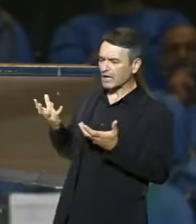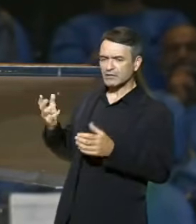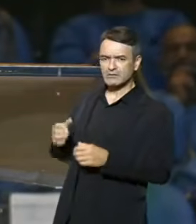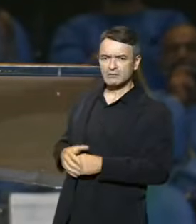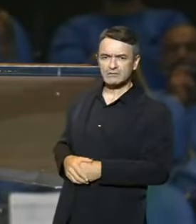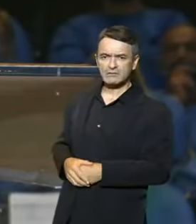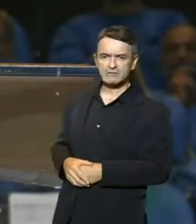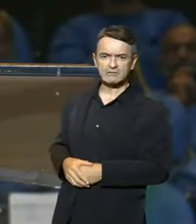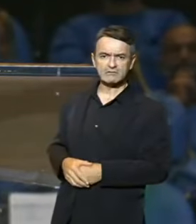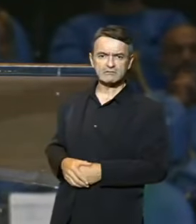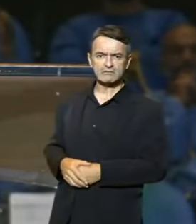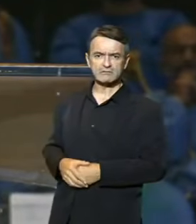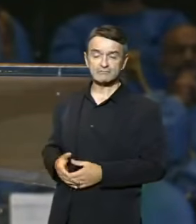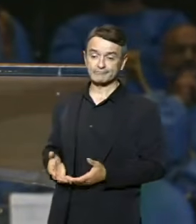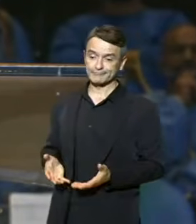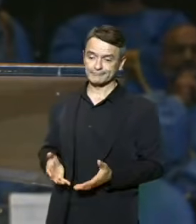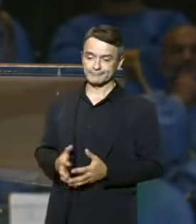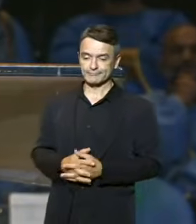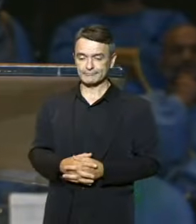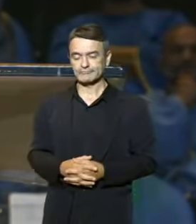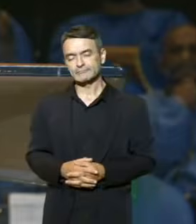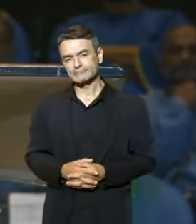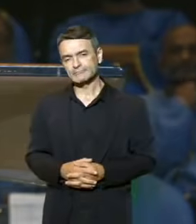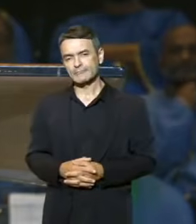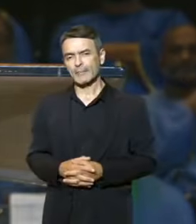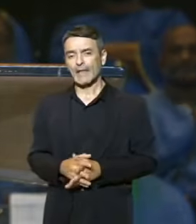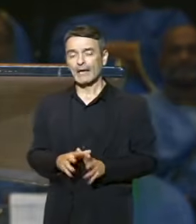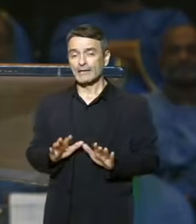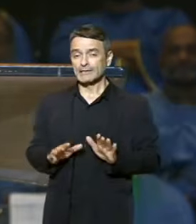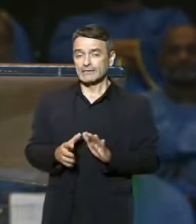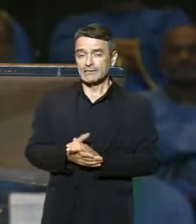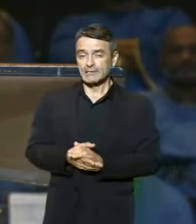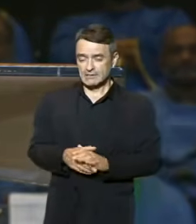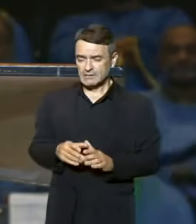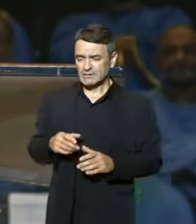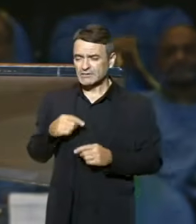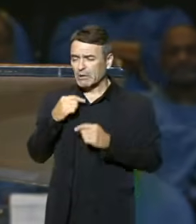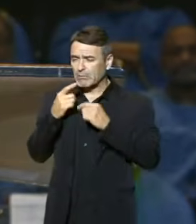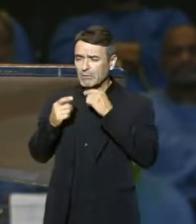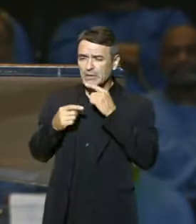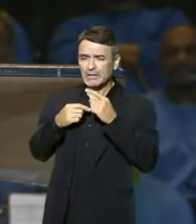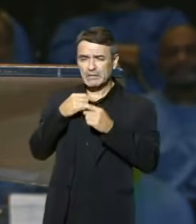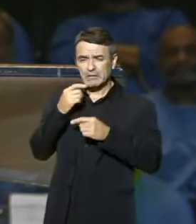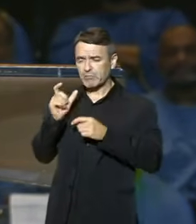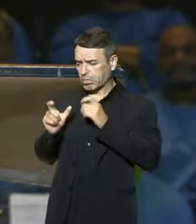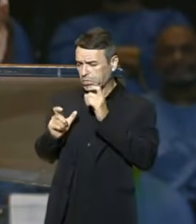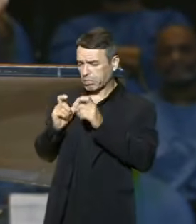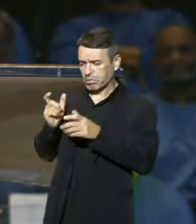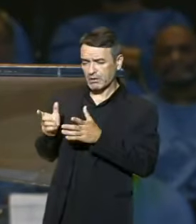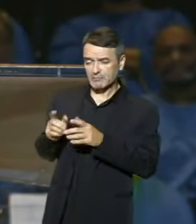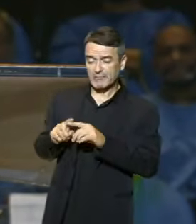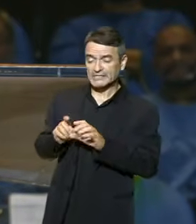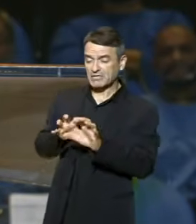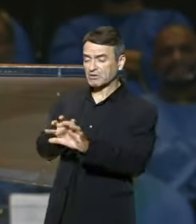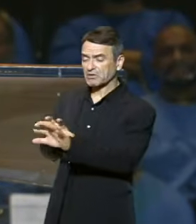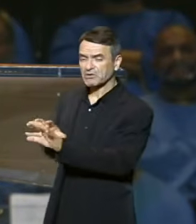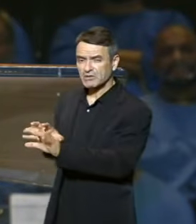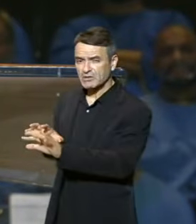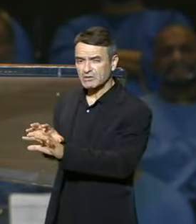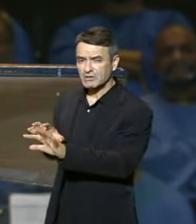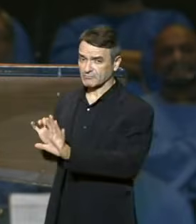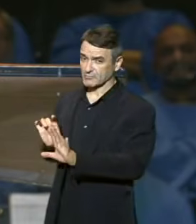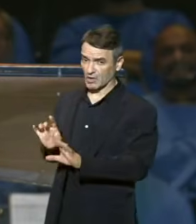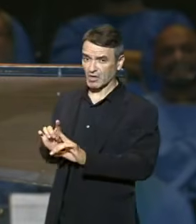jeito. E sabe o que é pior? A murmuração, ela não só contamina os outros, ela